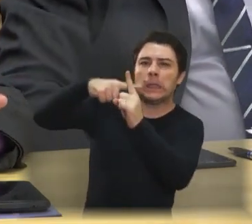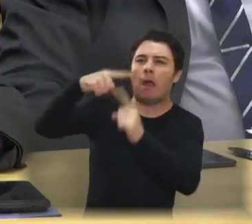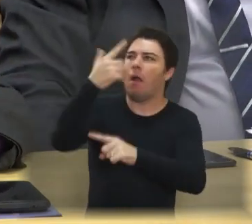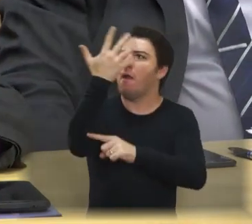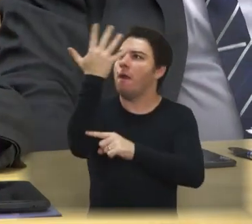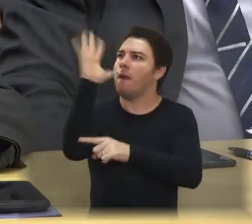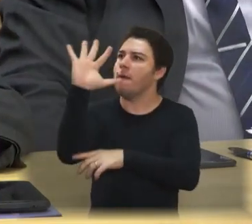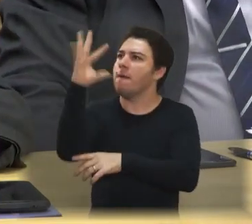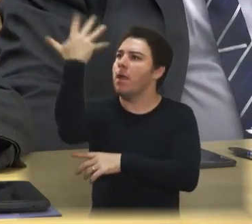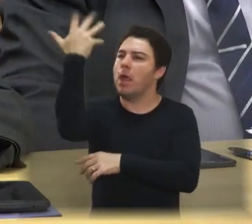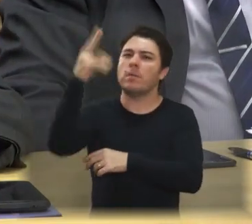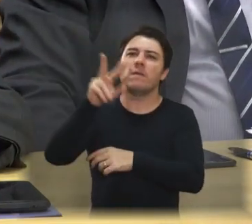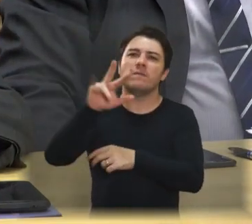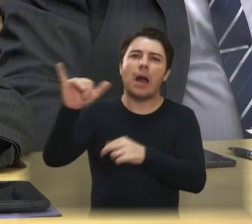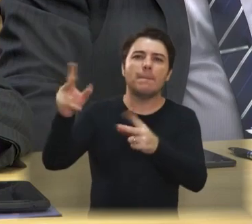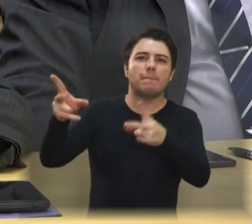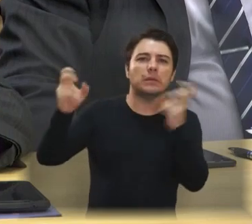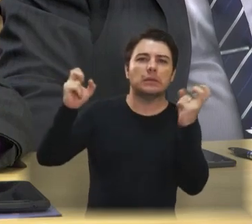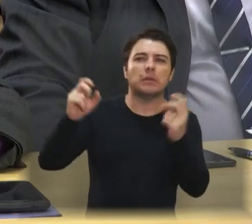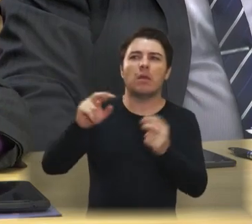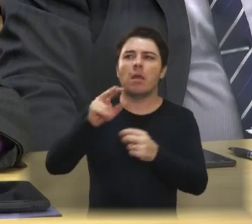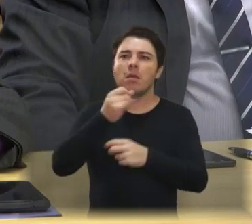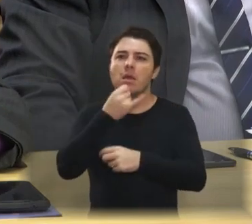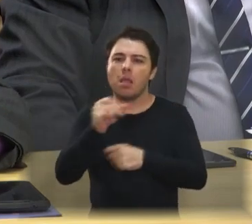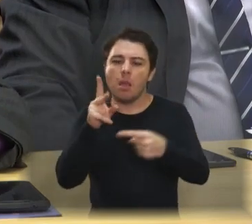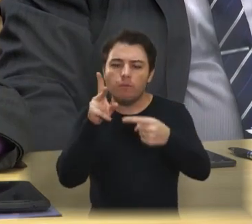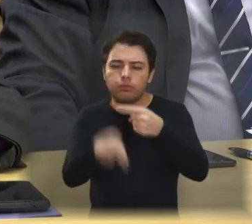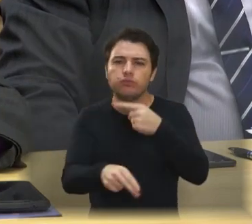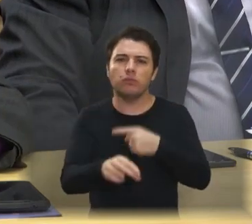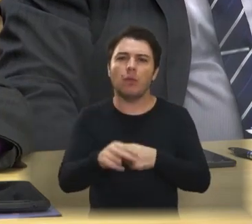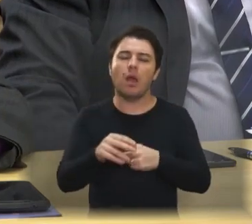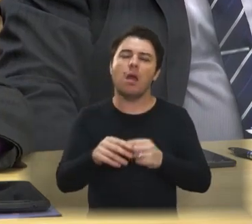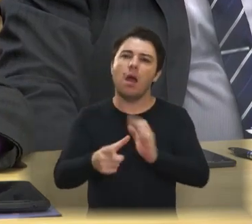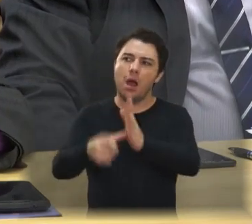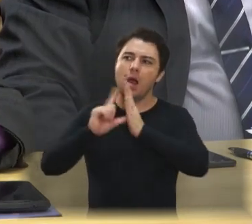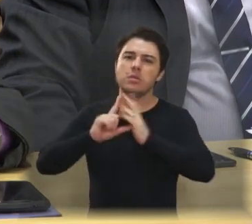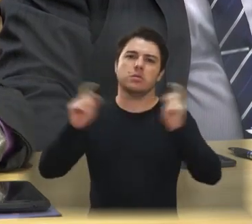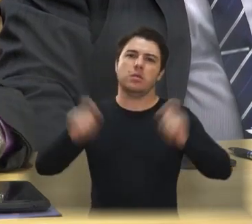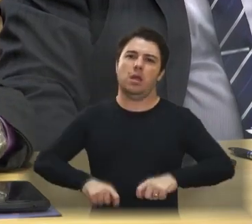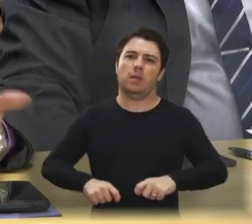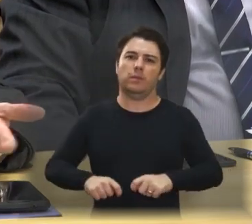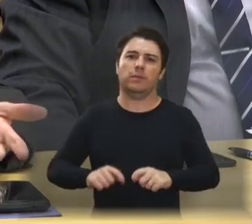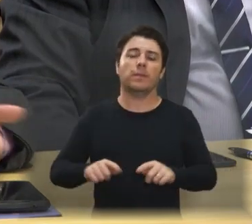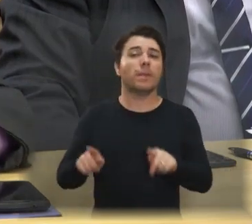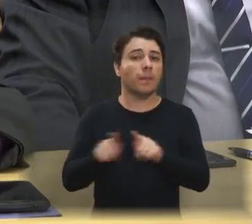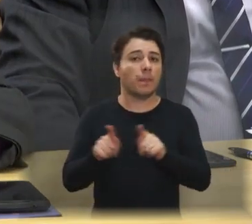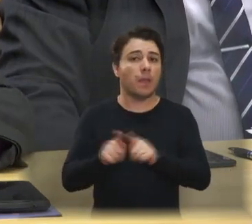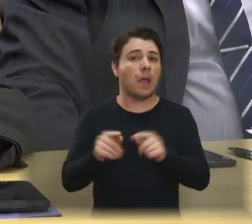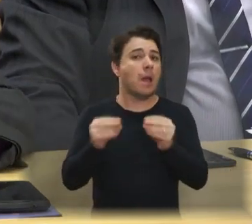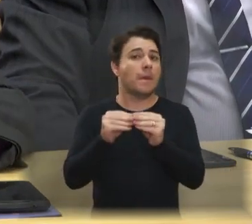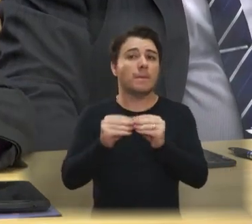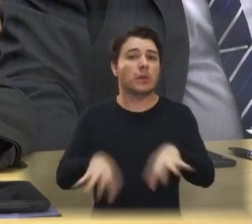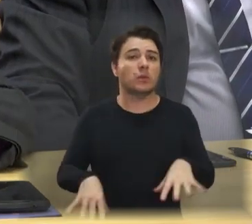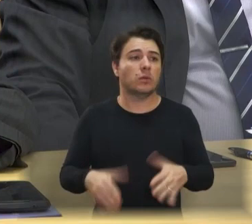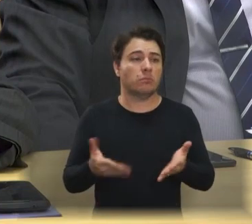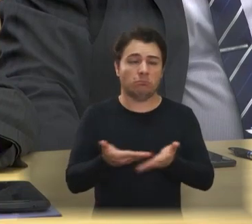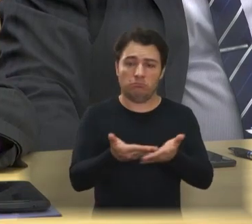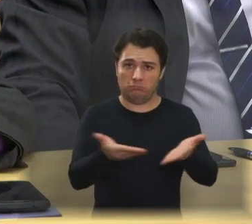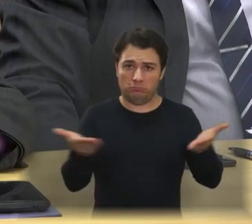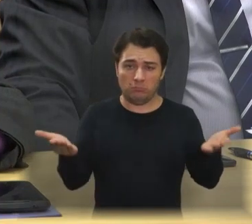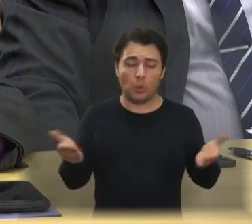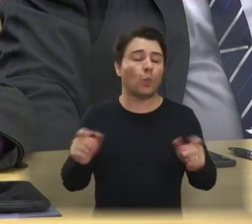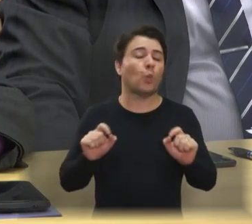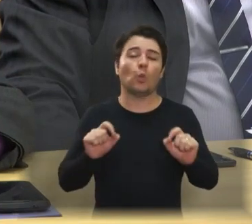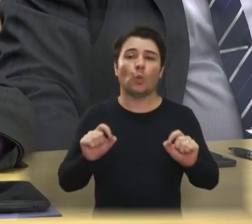vai ter raiva Você vai que sabe que vai ter queda de energia né então você tem como e e o prejuízo que causa consumidor